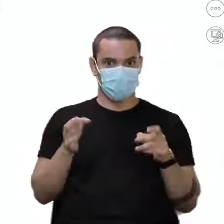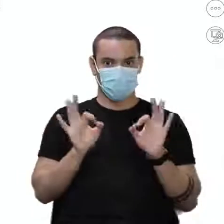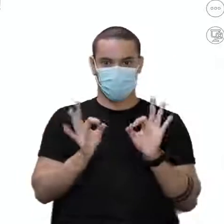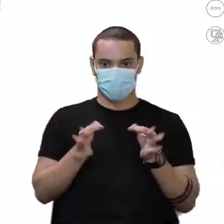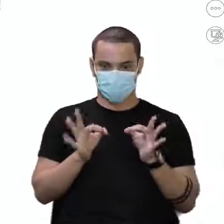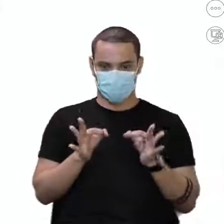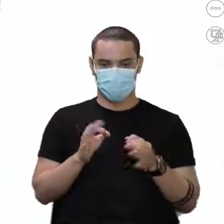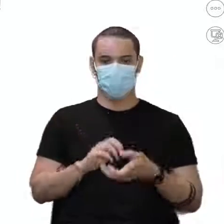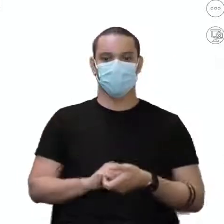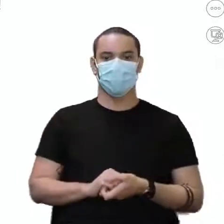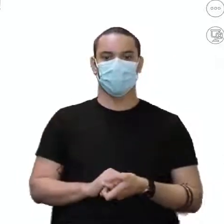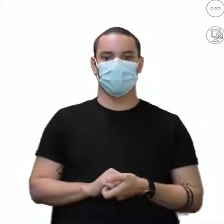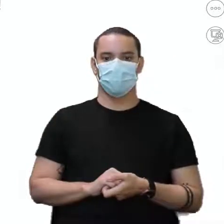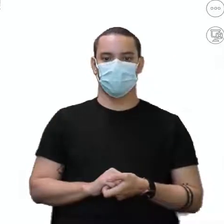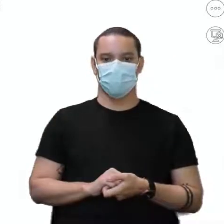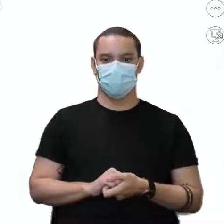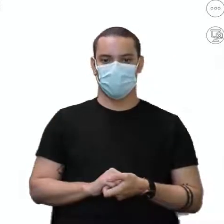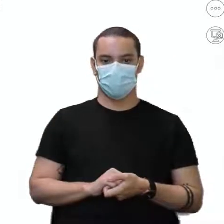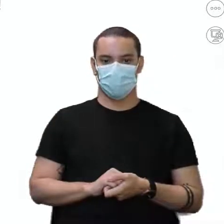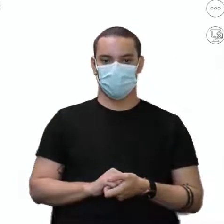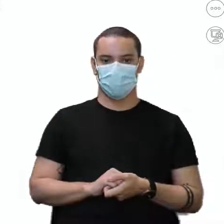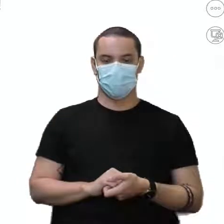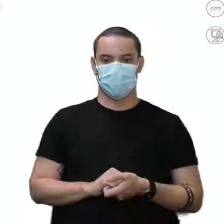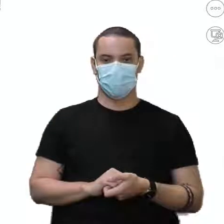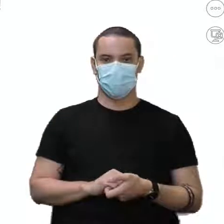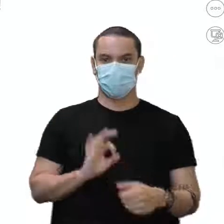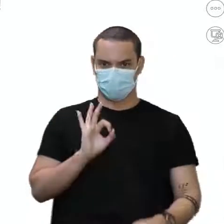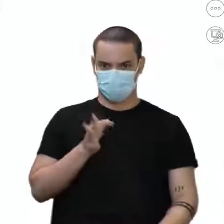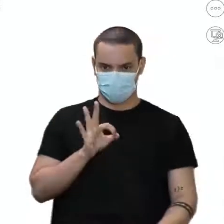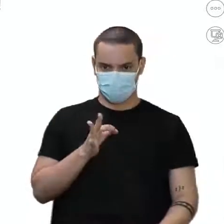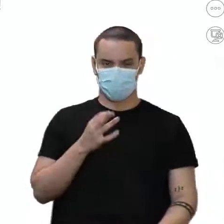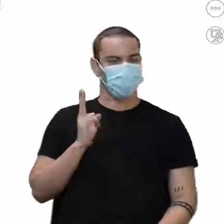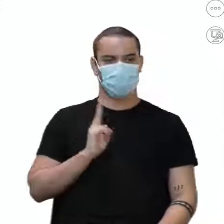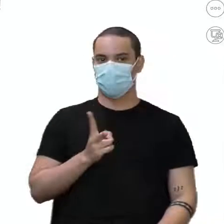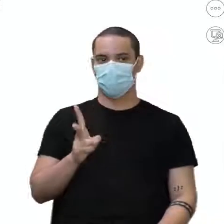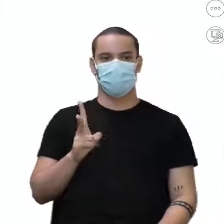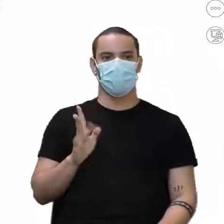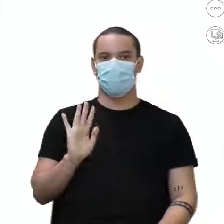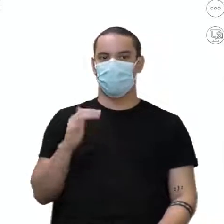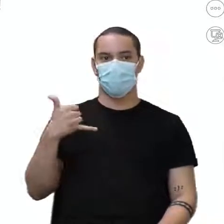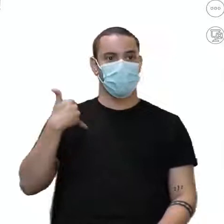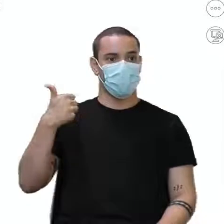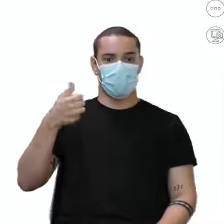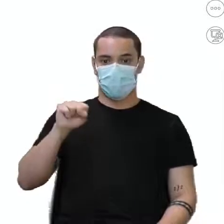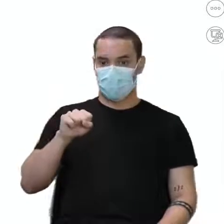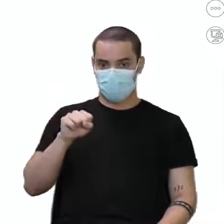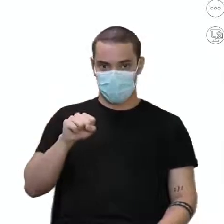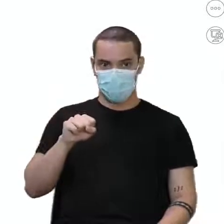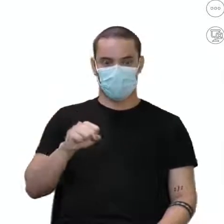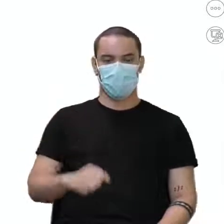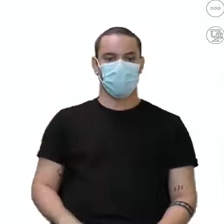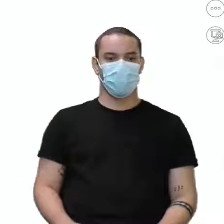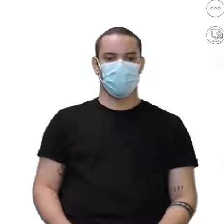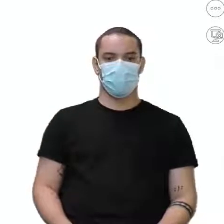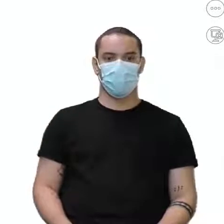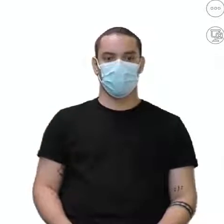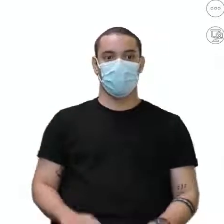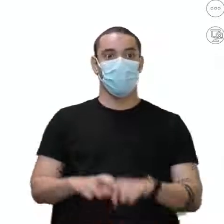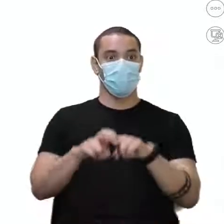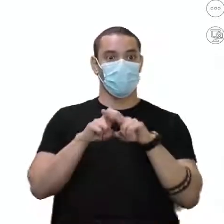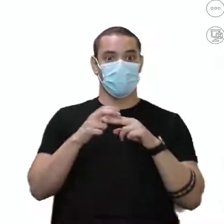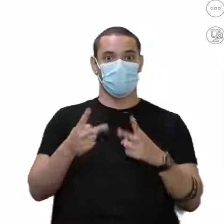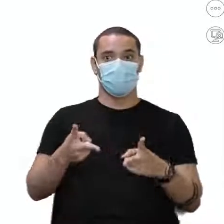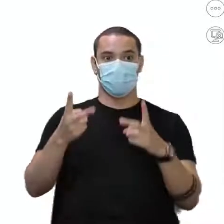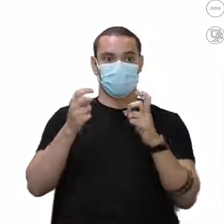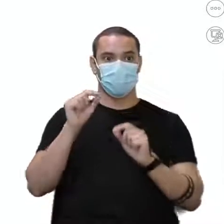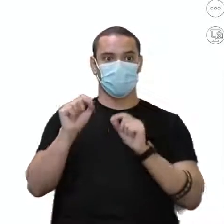de o under ser essa questão de menor, tá? Então, 18 anos é a idade mínima que se pode entrar nesse cassino. Então, você